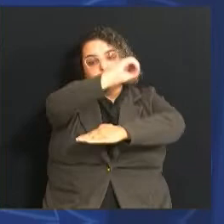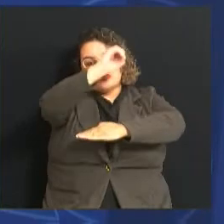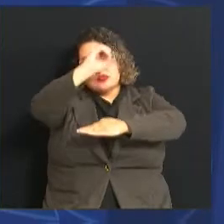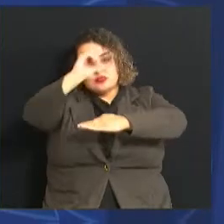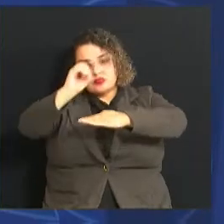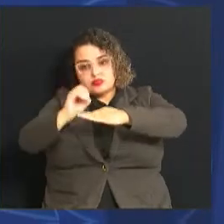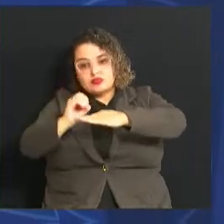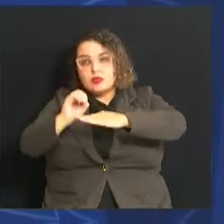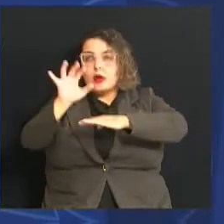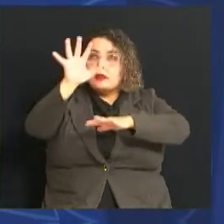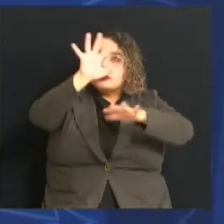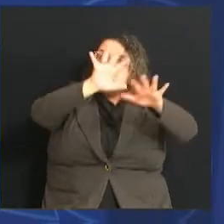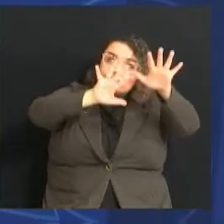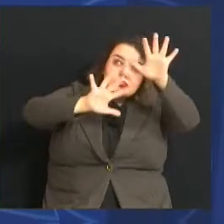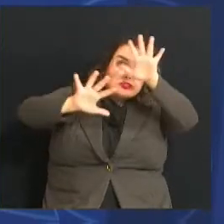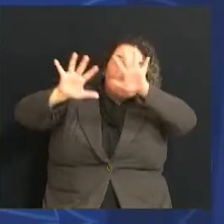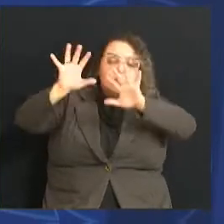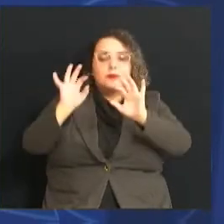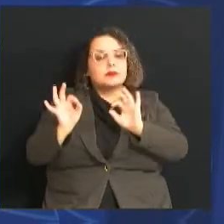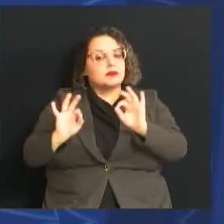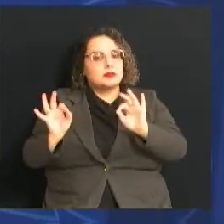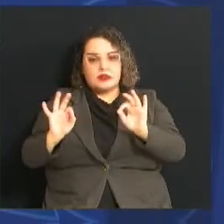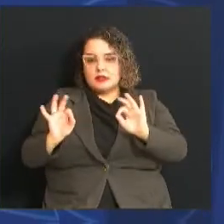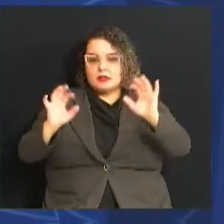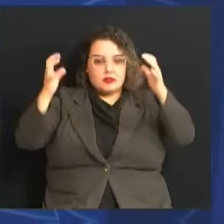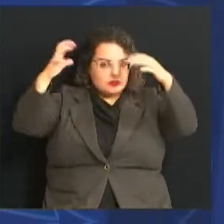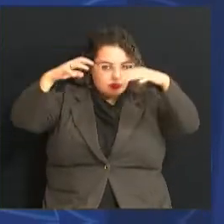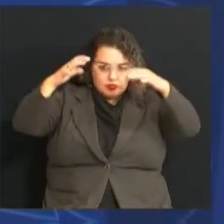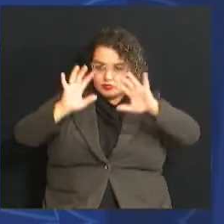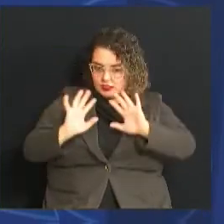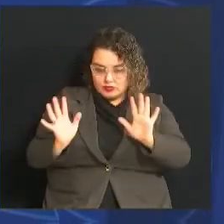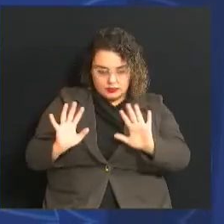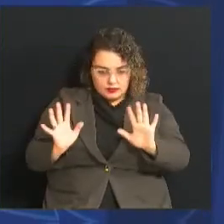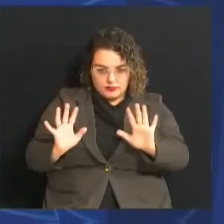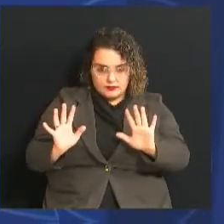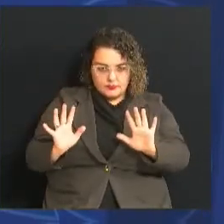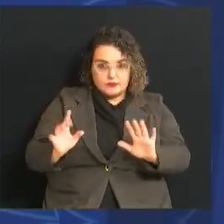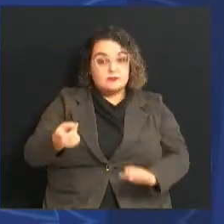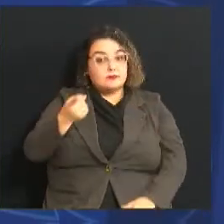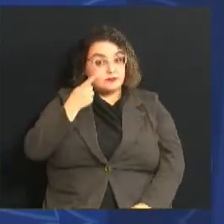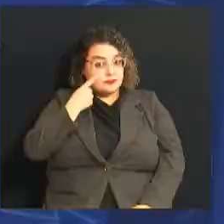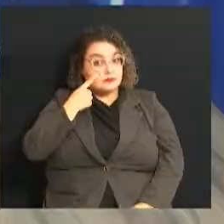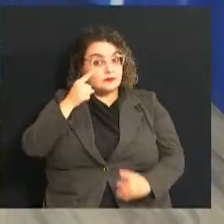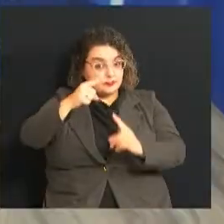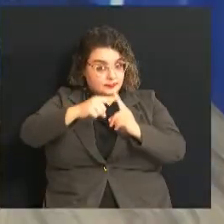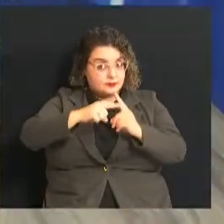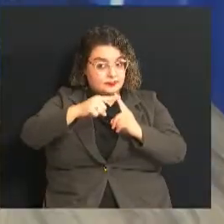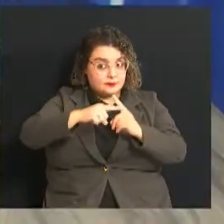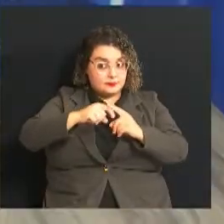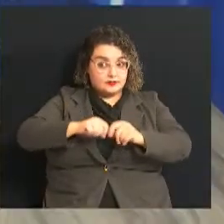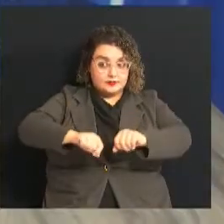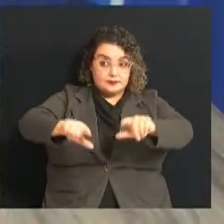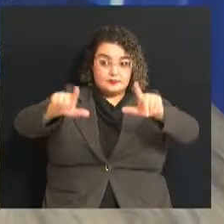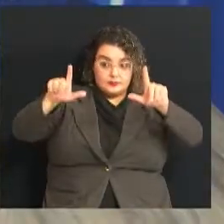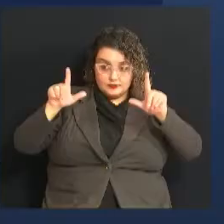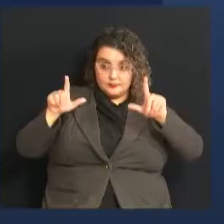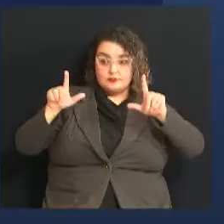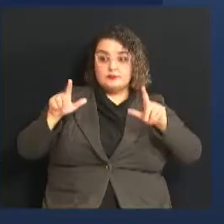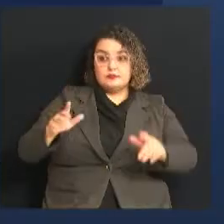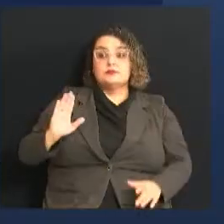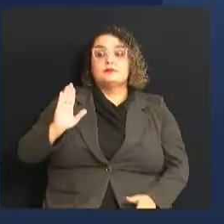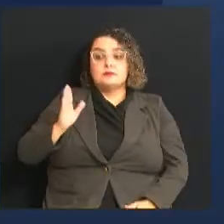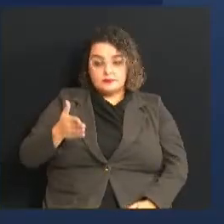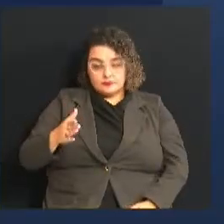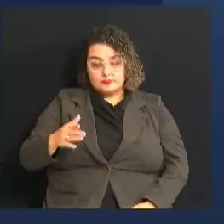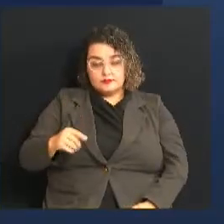algumas nuvens, mas nada de previsão de chuva. Vamos às temperaturas, então, para esta sexta-feira. Olha só, elas já estão aqui